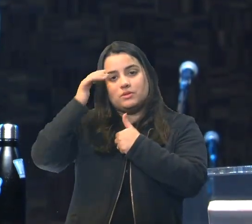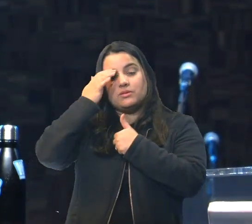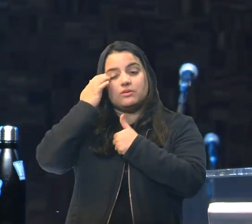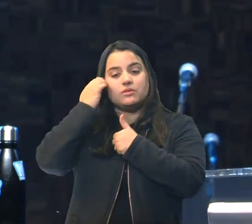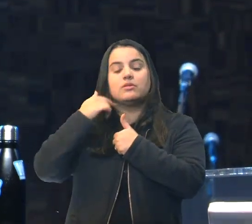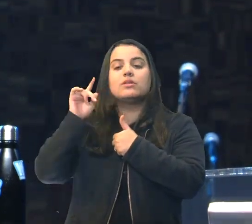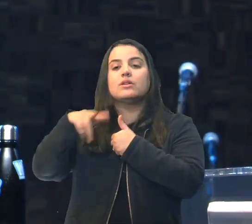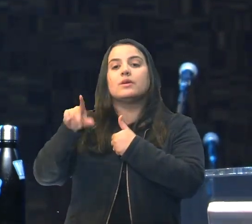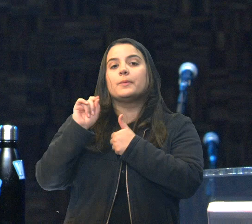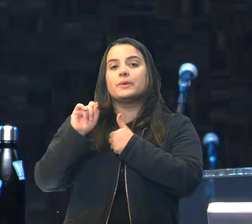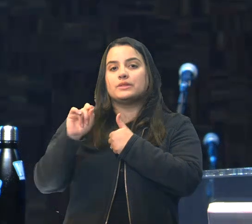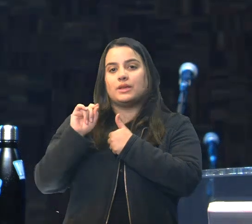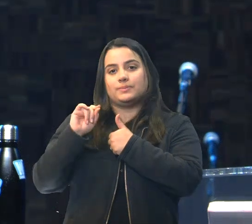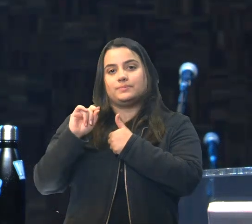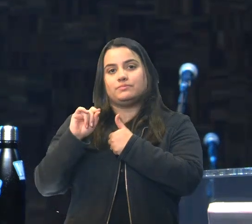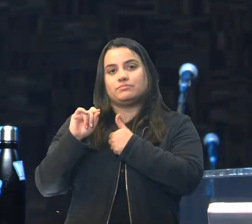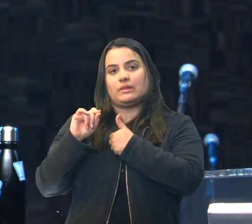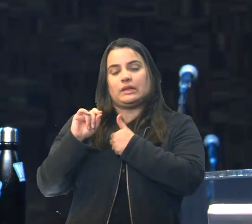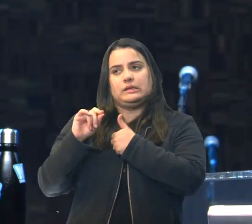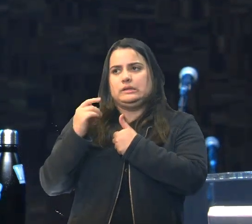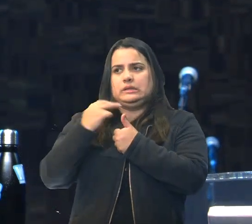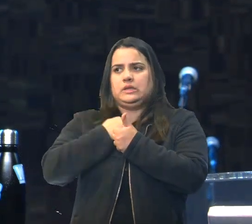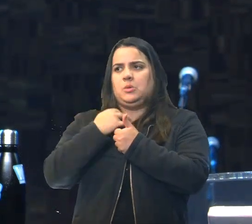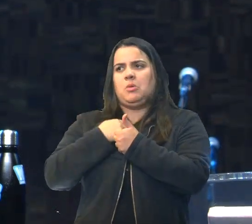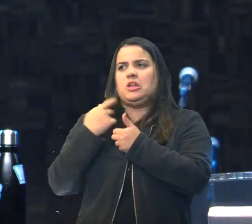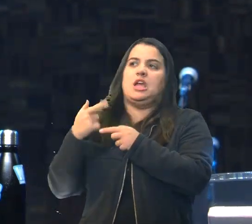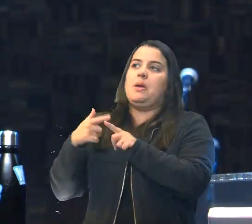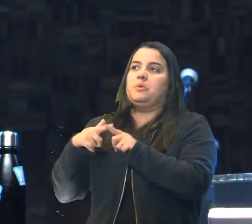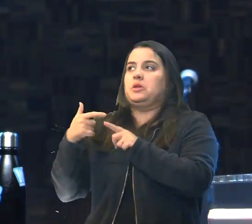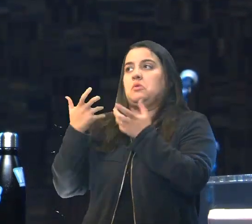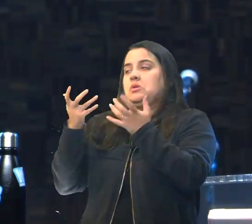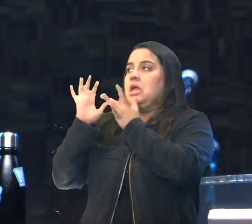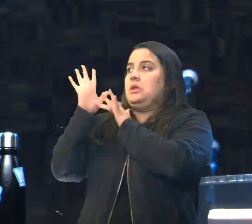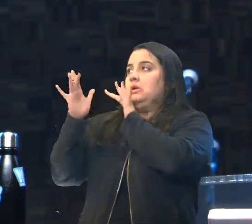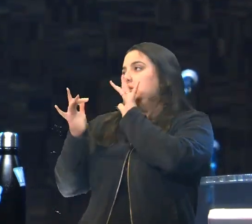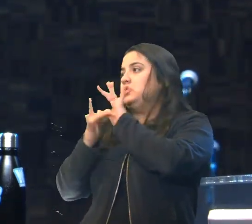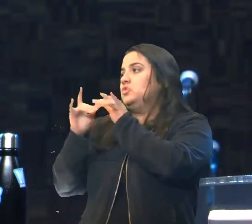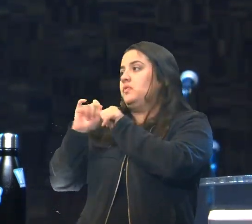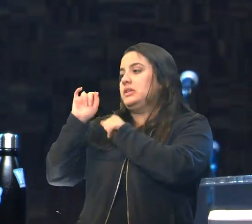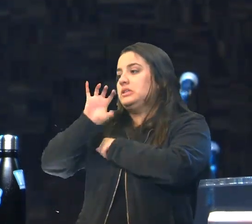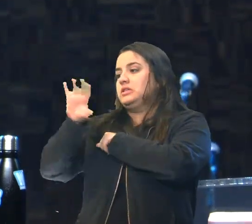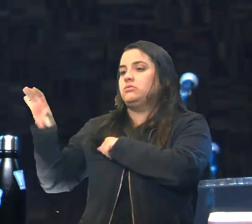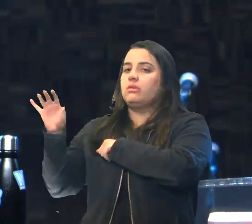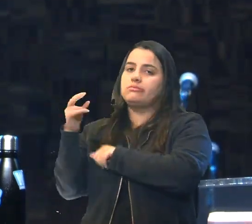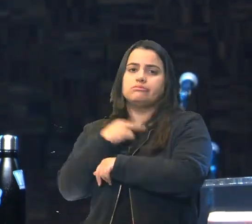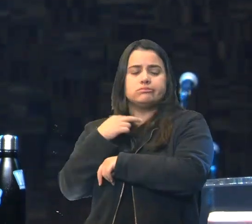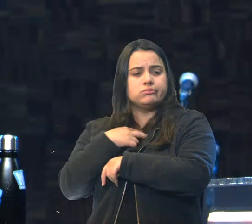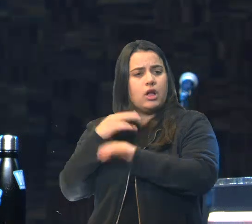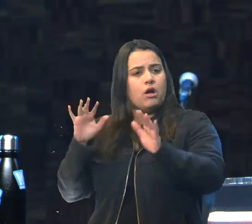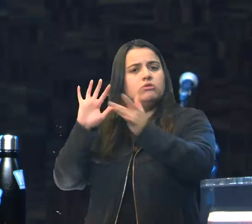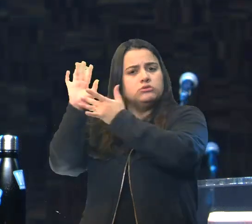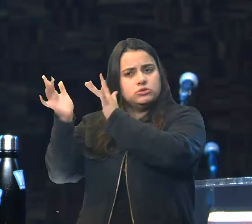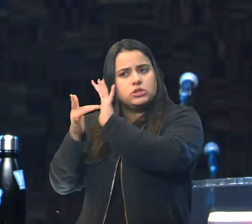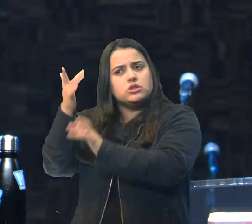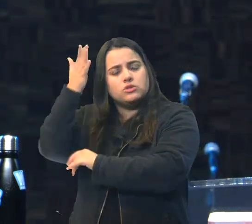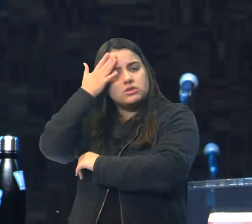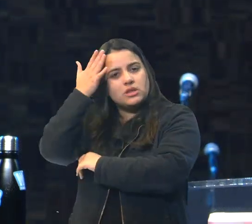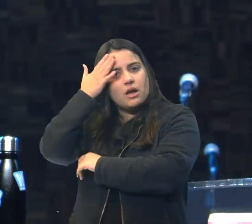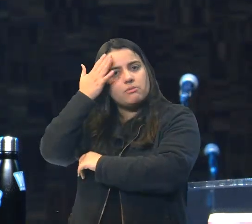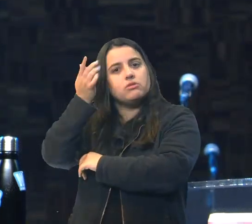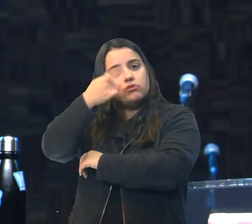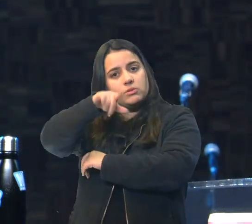não definir os papéis de Jesus. Deixa Jesus ser Jesus. Para um pouquinho para ouvir